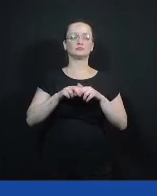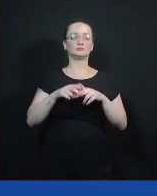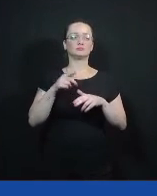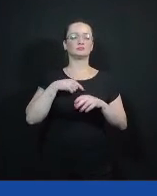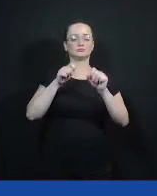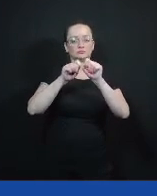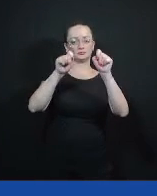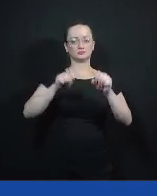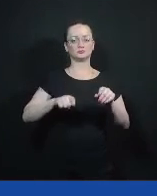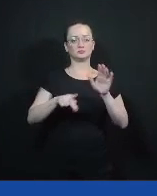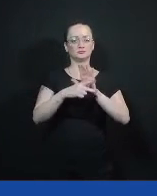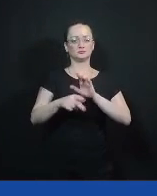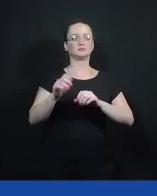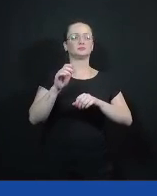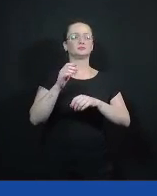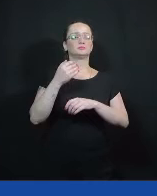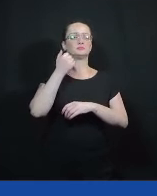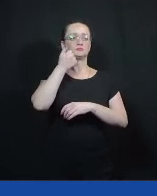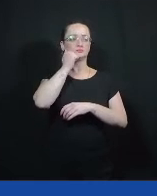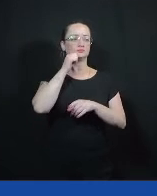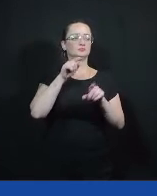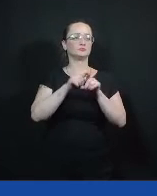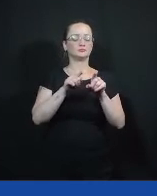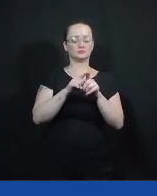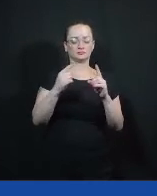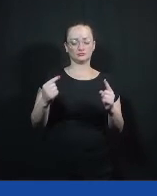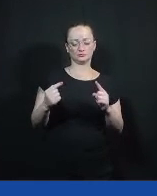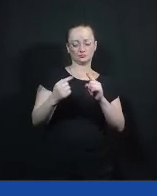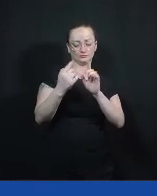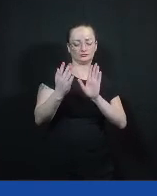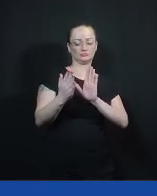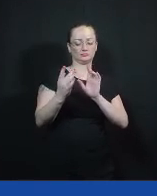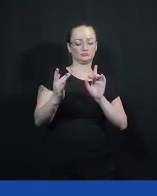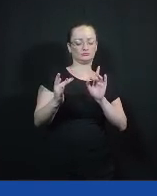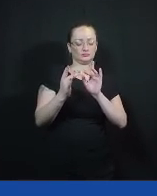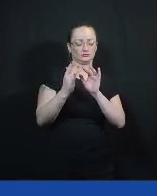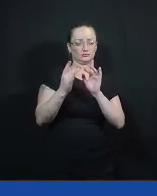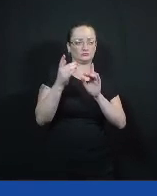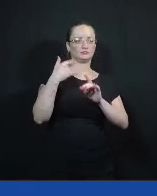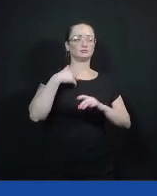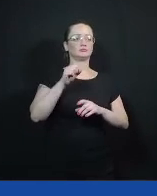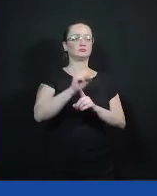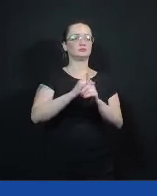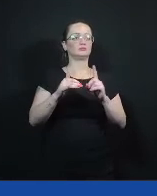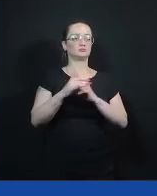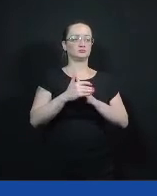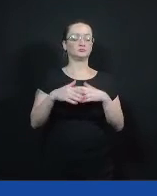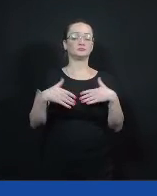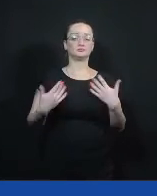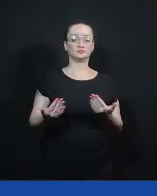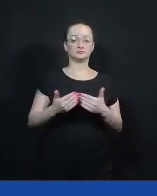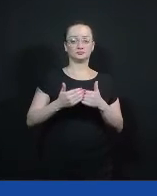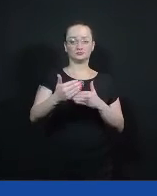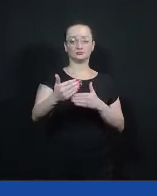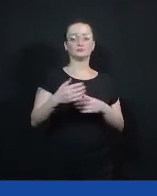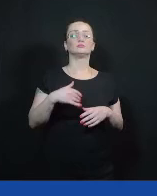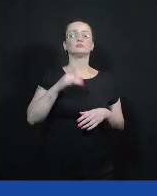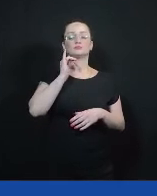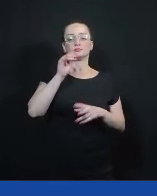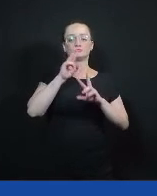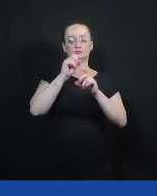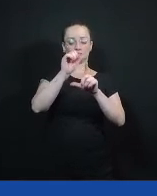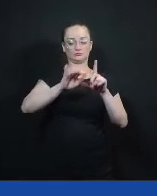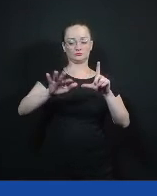da estrutura das redações, mas também muito do reflexo da nossa sociedade. E dito isso, a gente entra num ponto. Falei muito